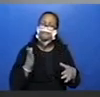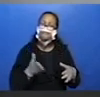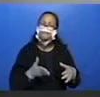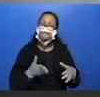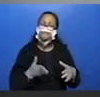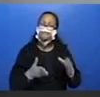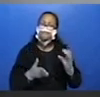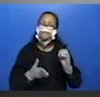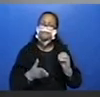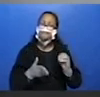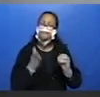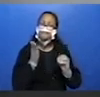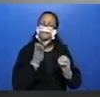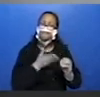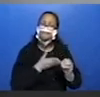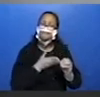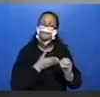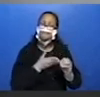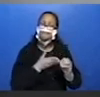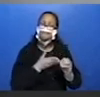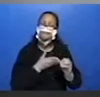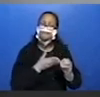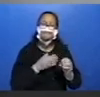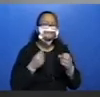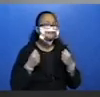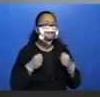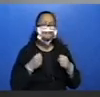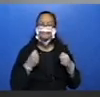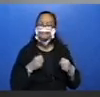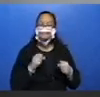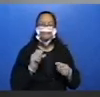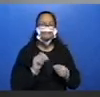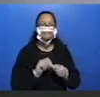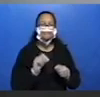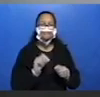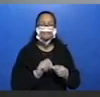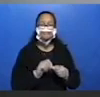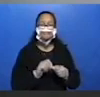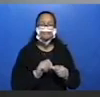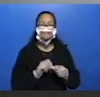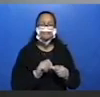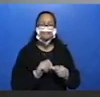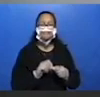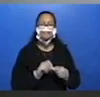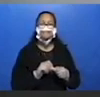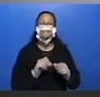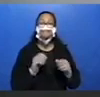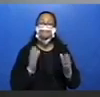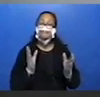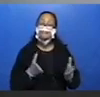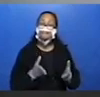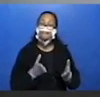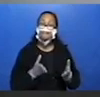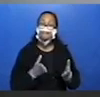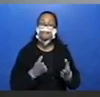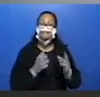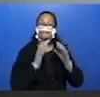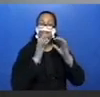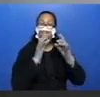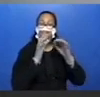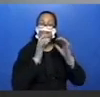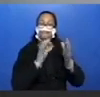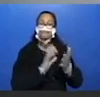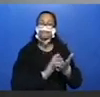fácil. Não é para armar conta, é para vocês fazerem de cabeça, cálculo mental. Só cortar o zerinho,